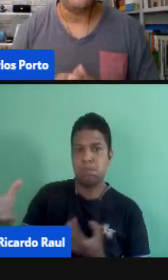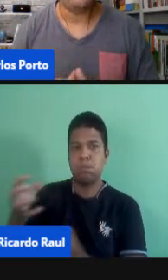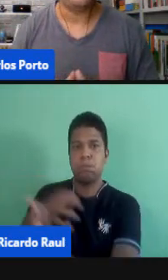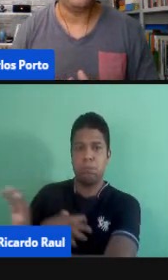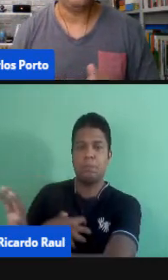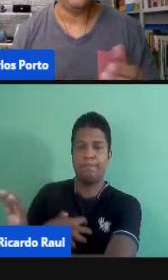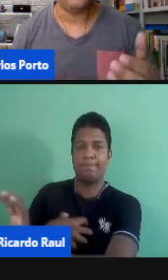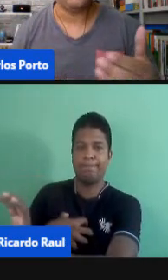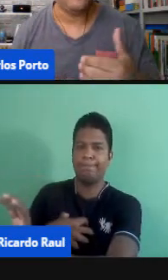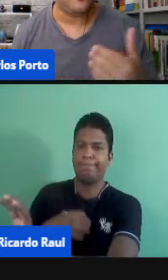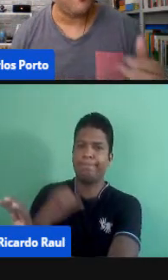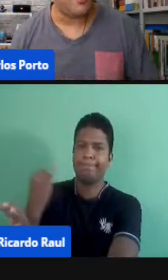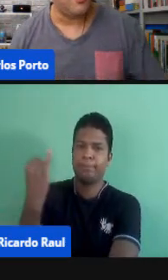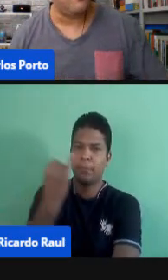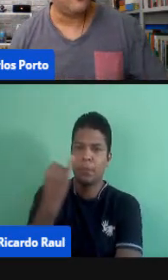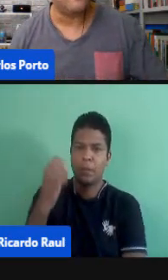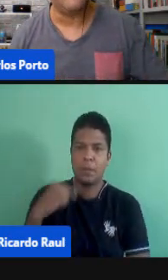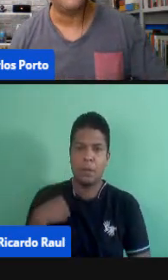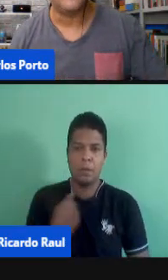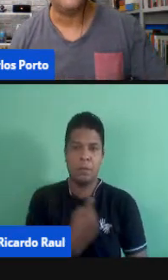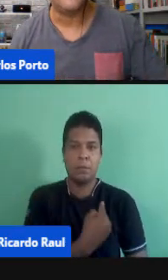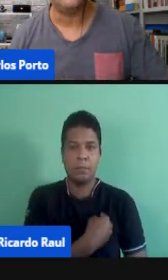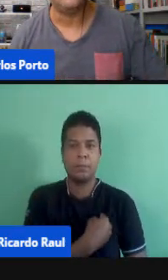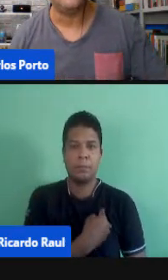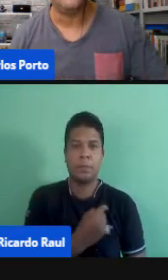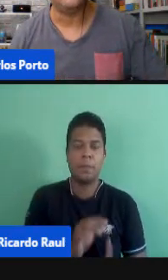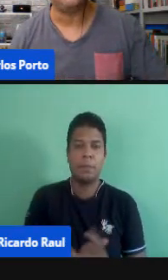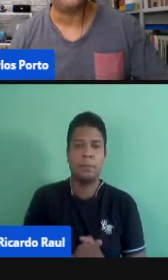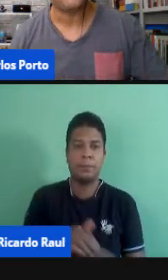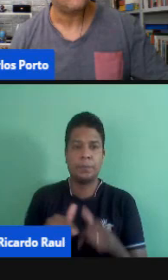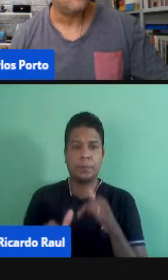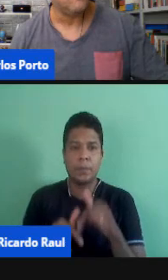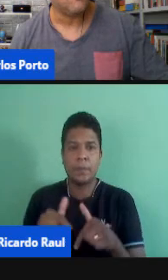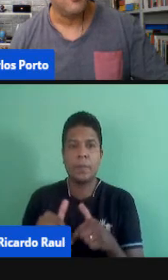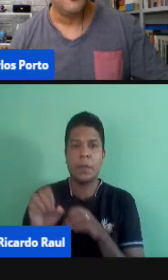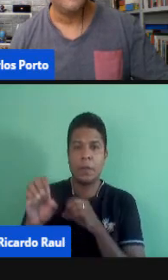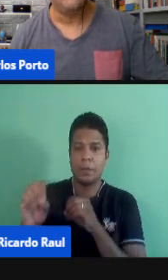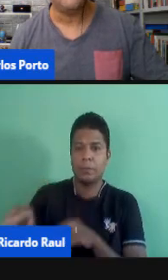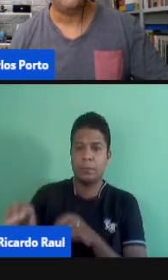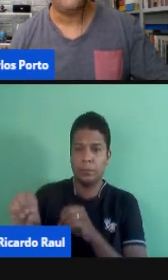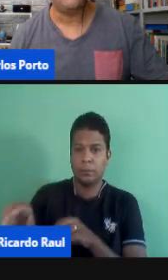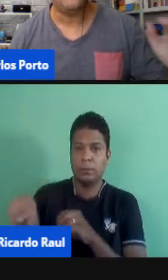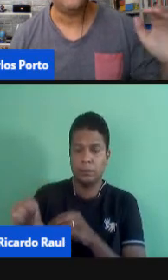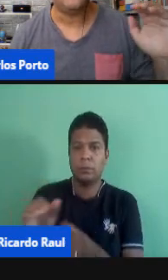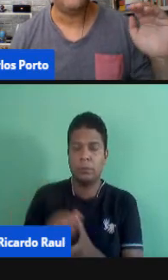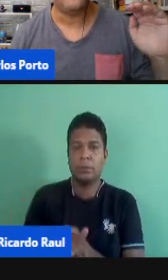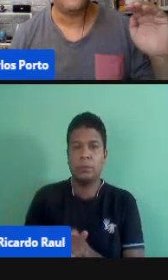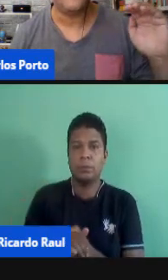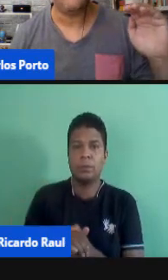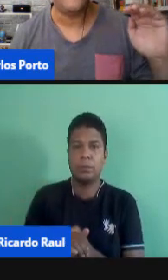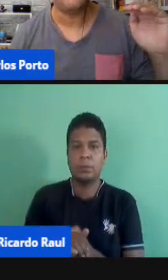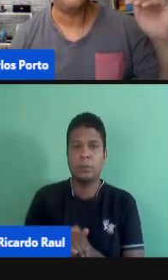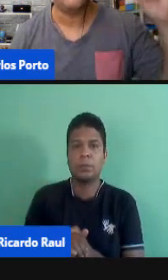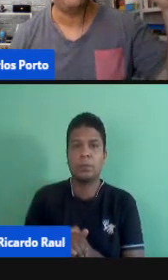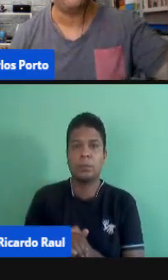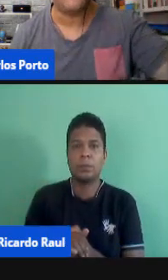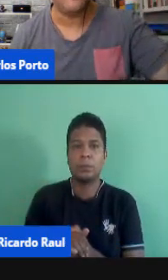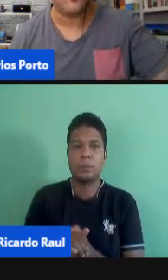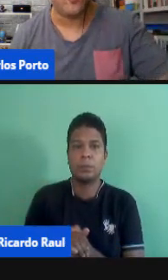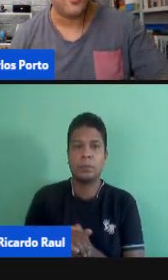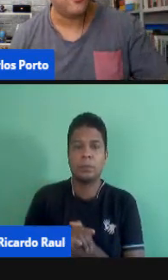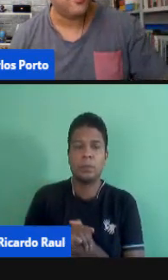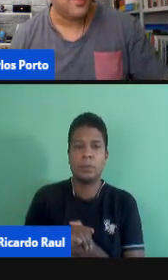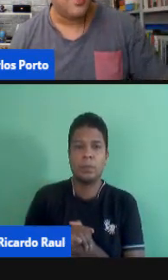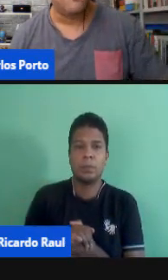Por isso é importante nós que trabalhamos nessa modalidade de ensino, e muitas vezes viajamos para